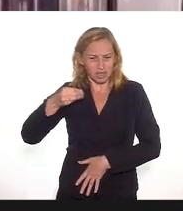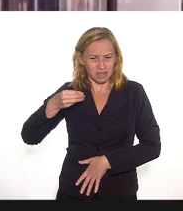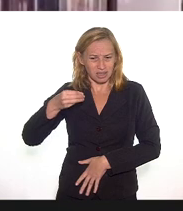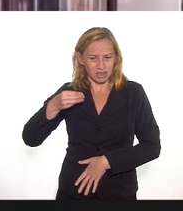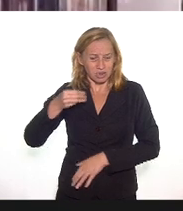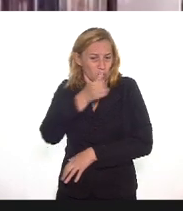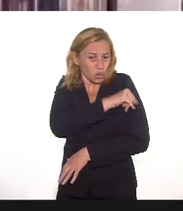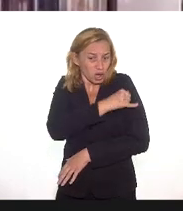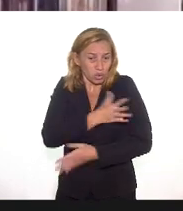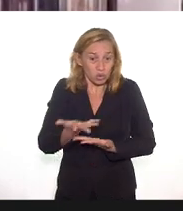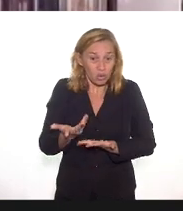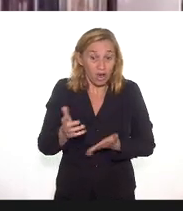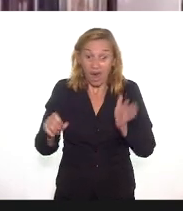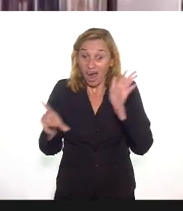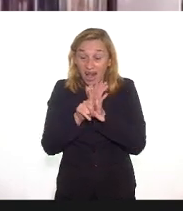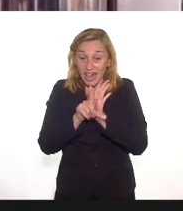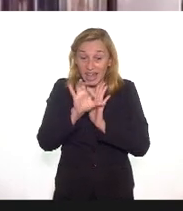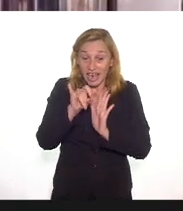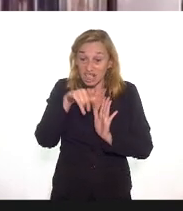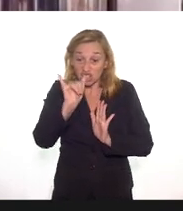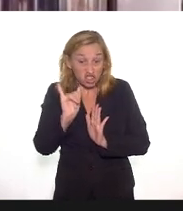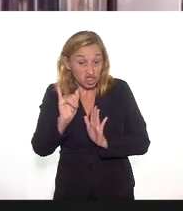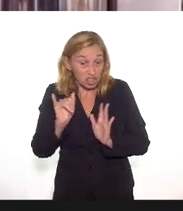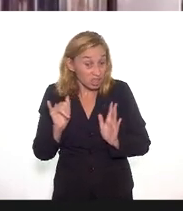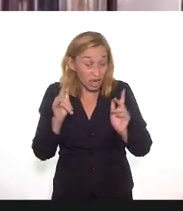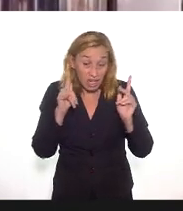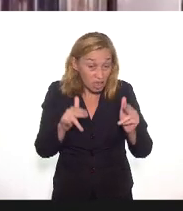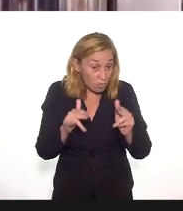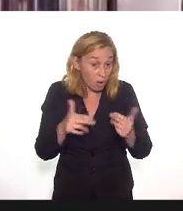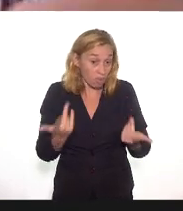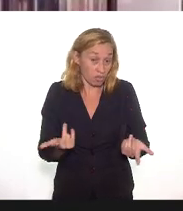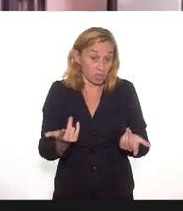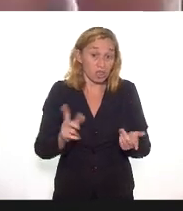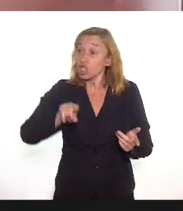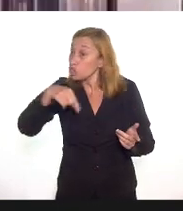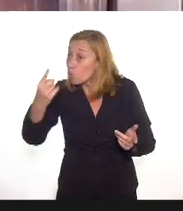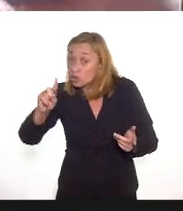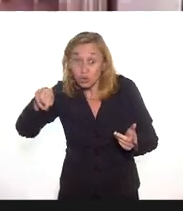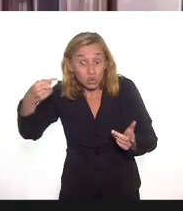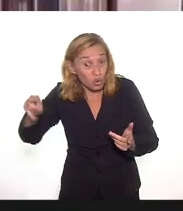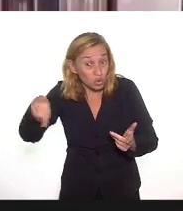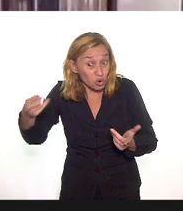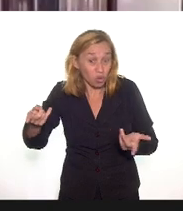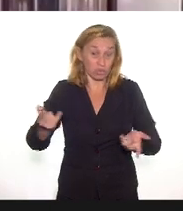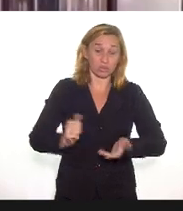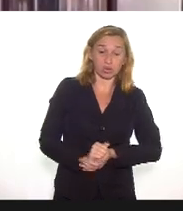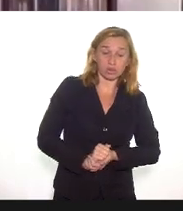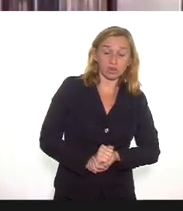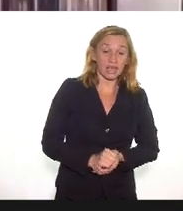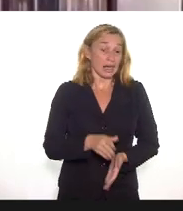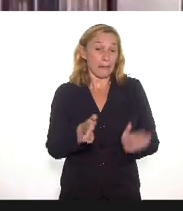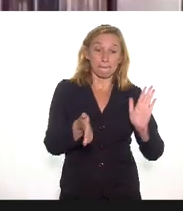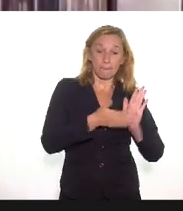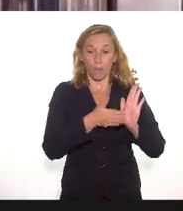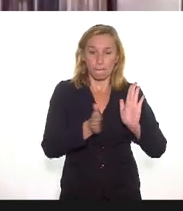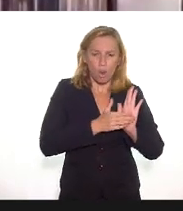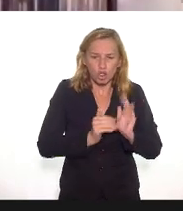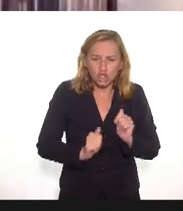exemplo. A Lei Candir é um exemplo. E vários outros instrumentos que... Essa